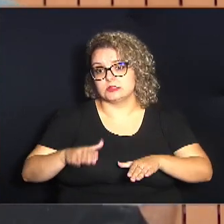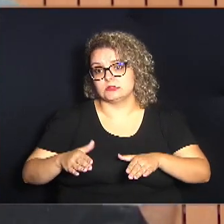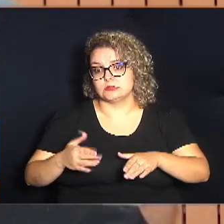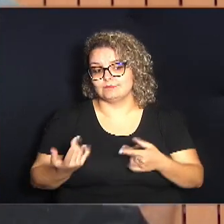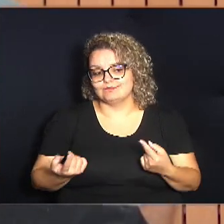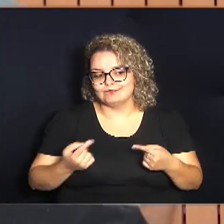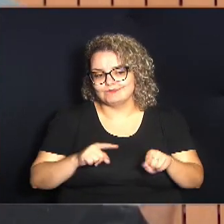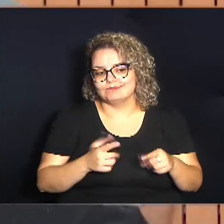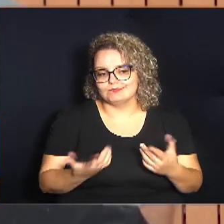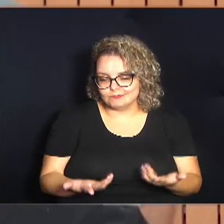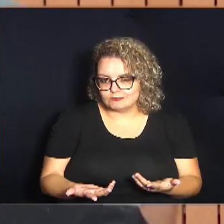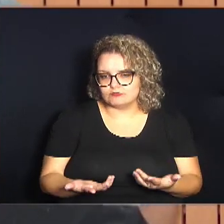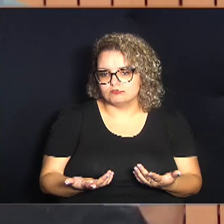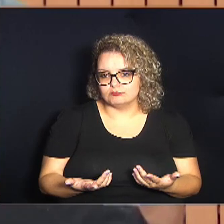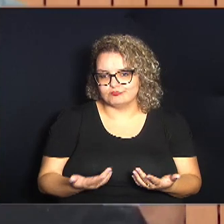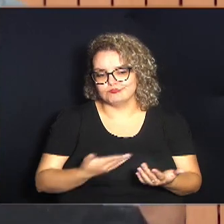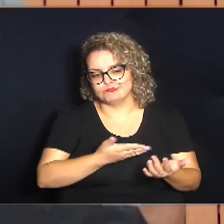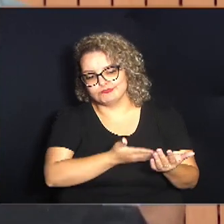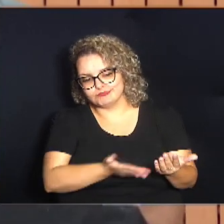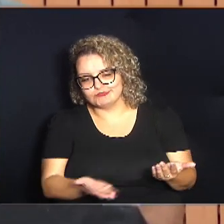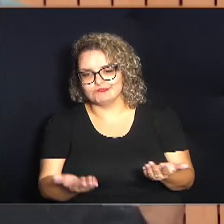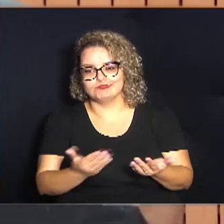provocam distorções